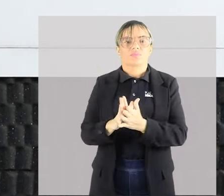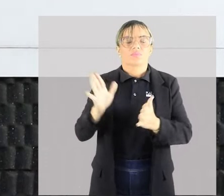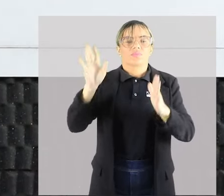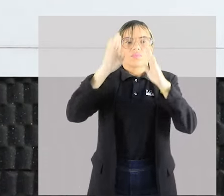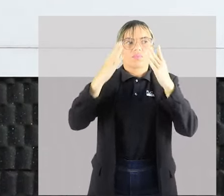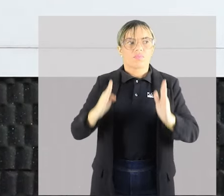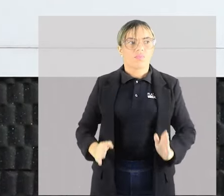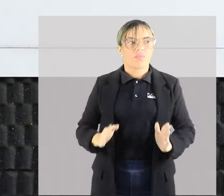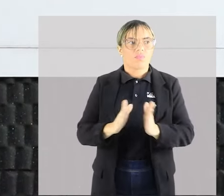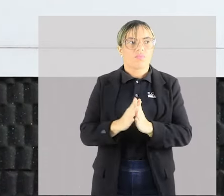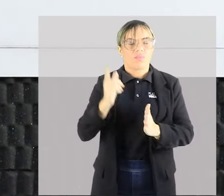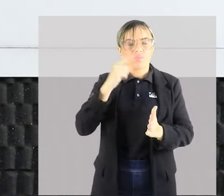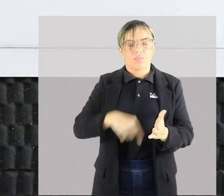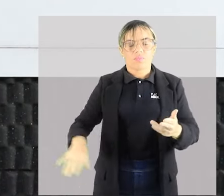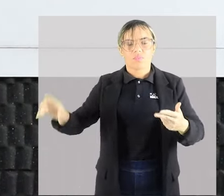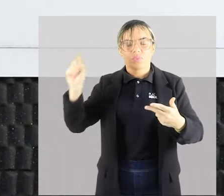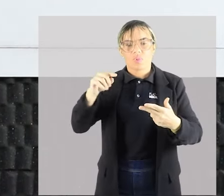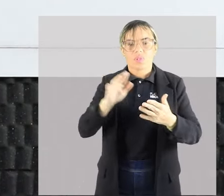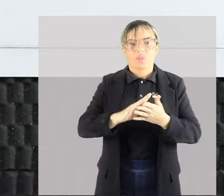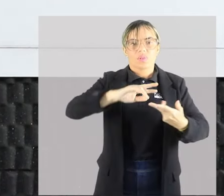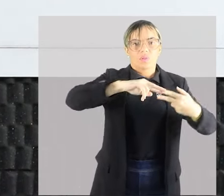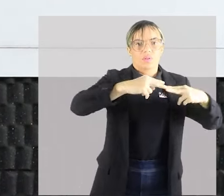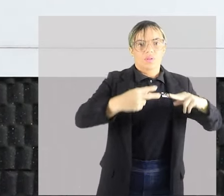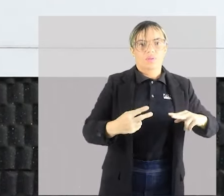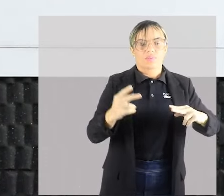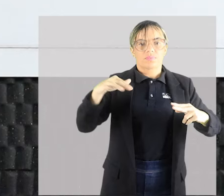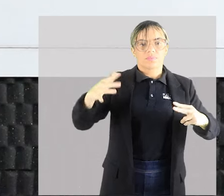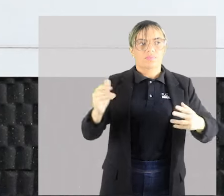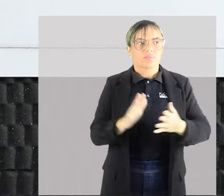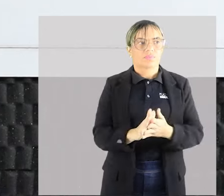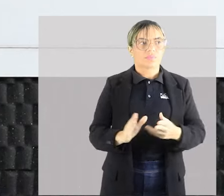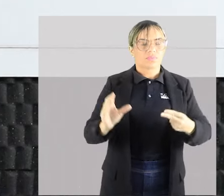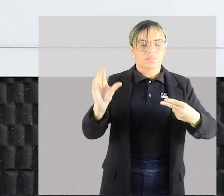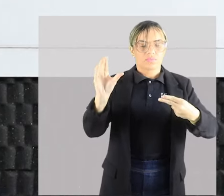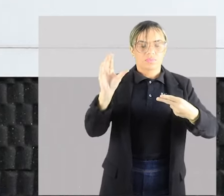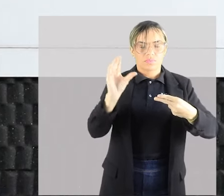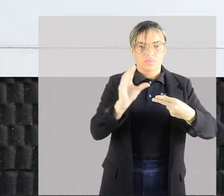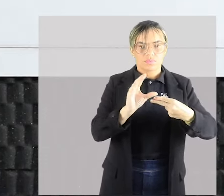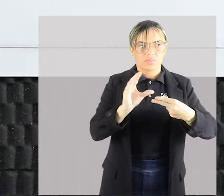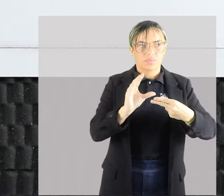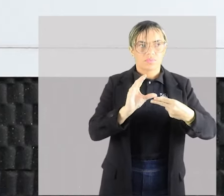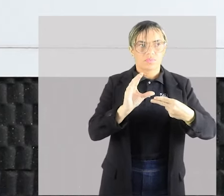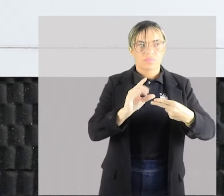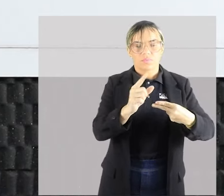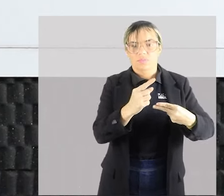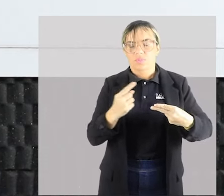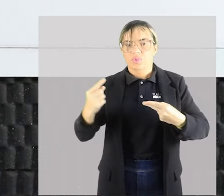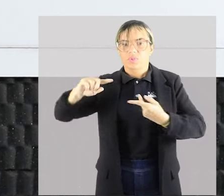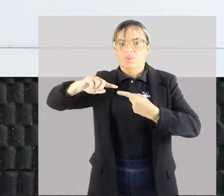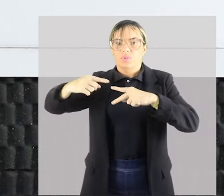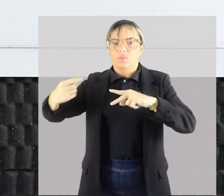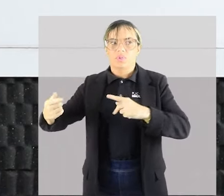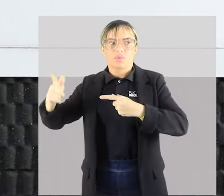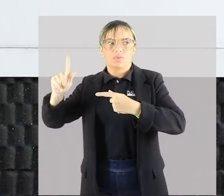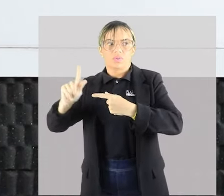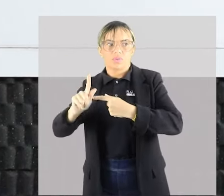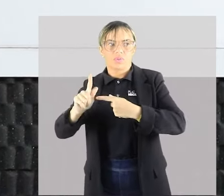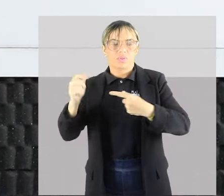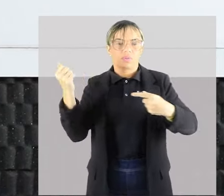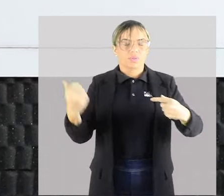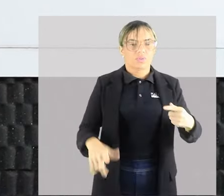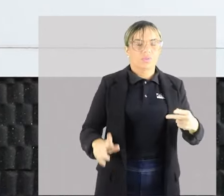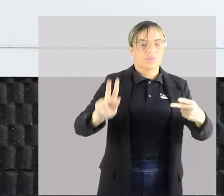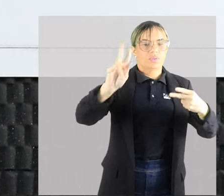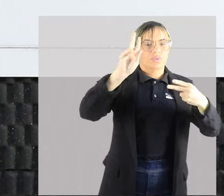seguinte quando de um lado de na eu tinha um c no RNA a gente impõe um G quando eu tenho um